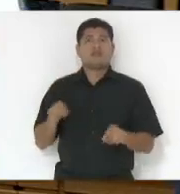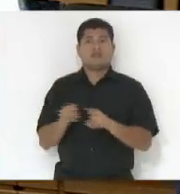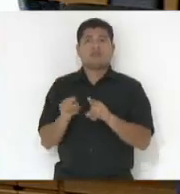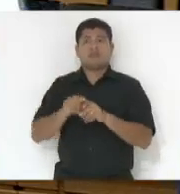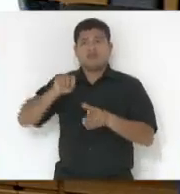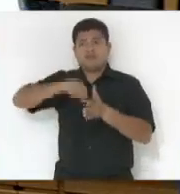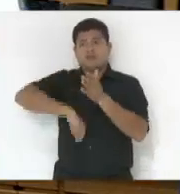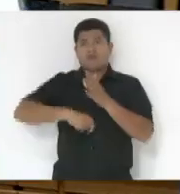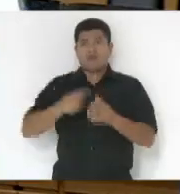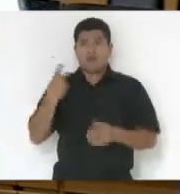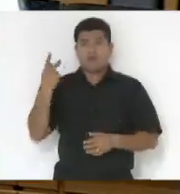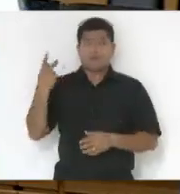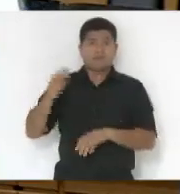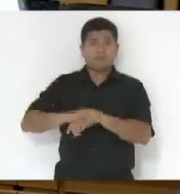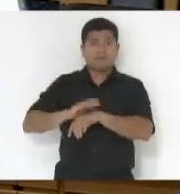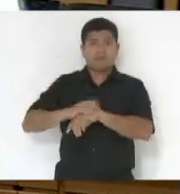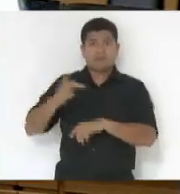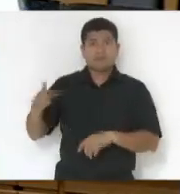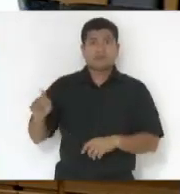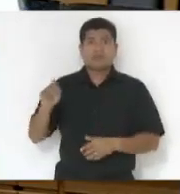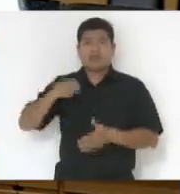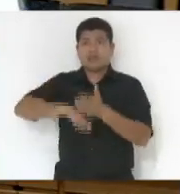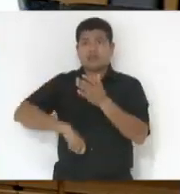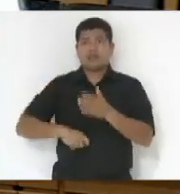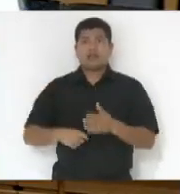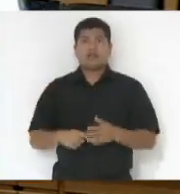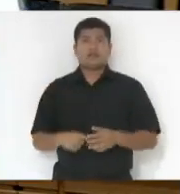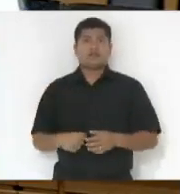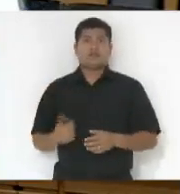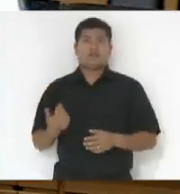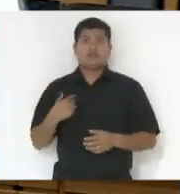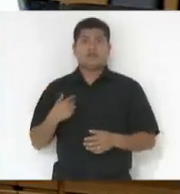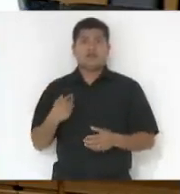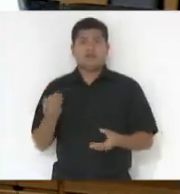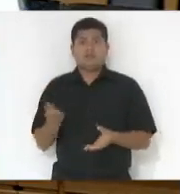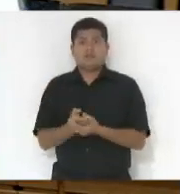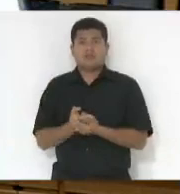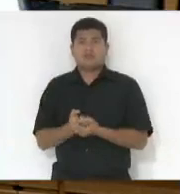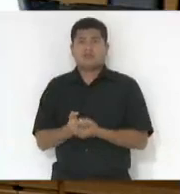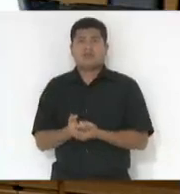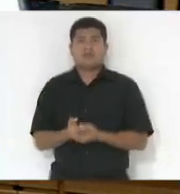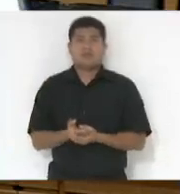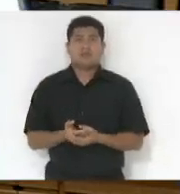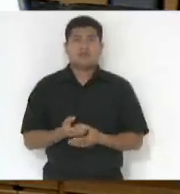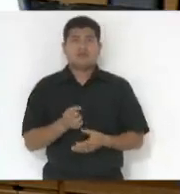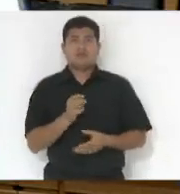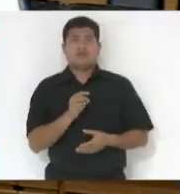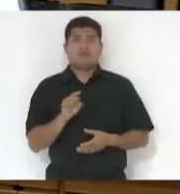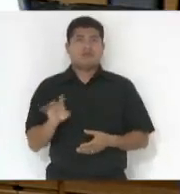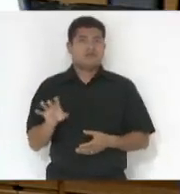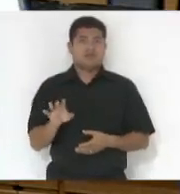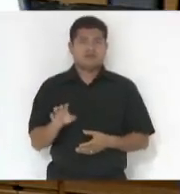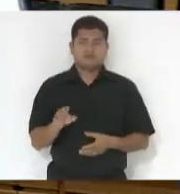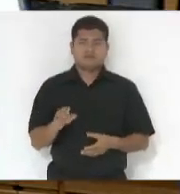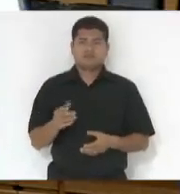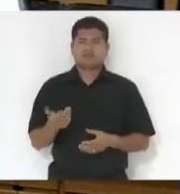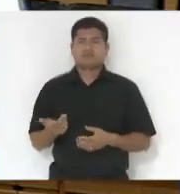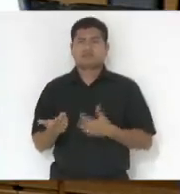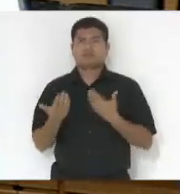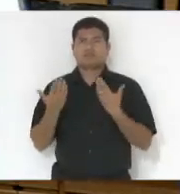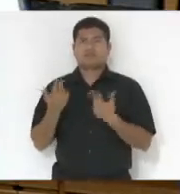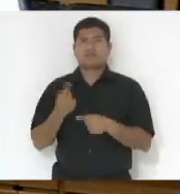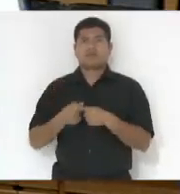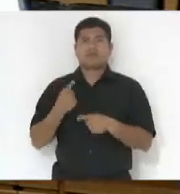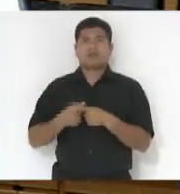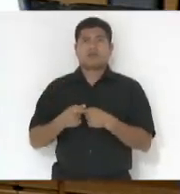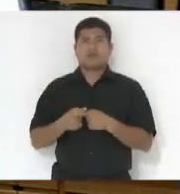arquivados, porque ninguém, nenhum secretário pode assinar nenhum protocolo de intenção, e que só passou a ser por protocolo de intenção, porque São